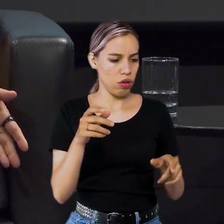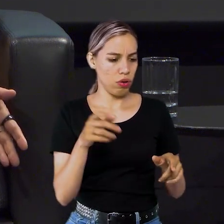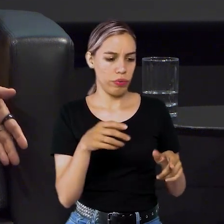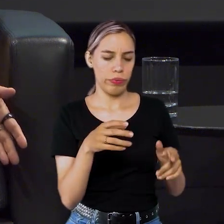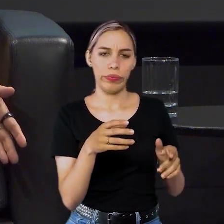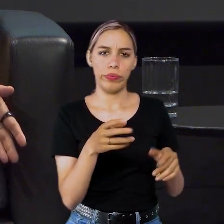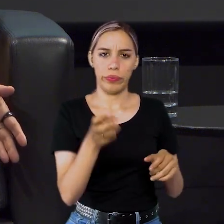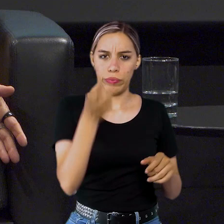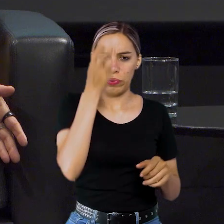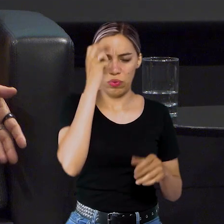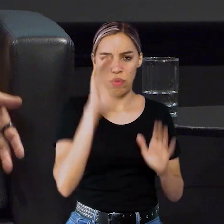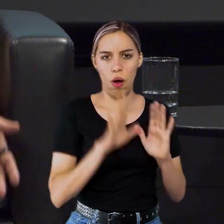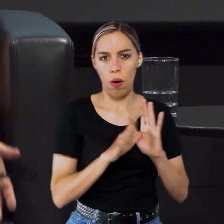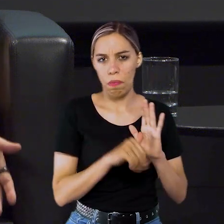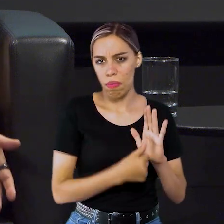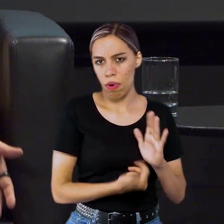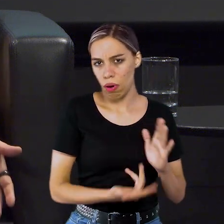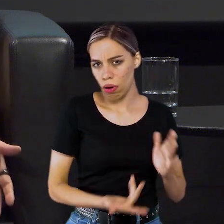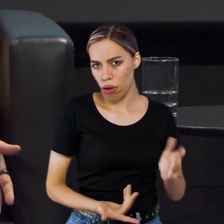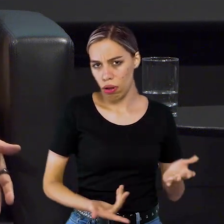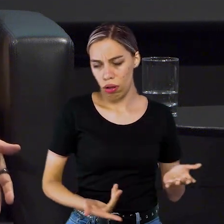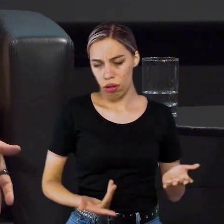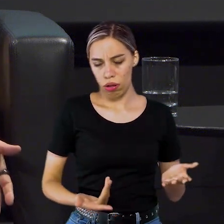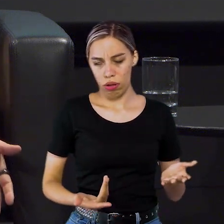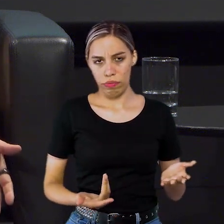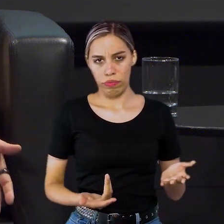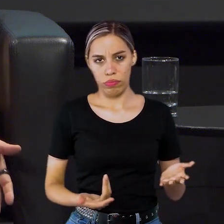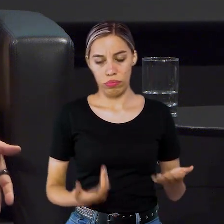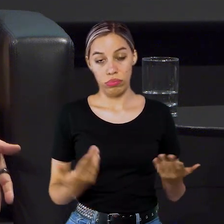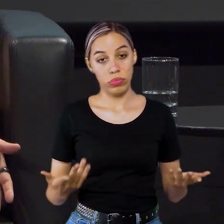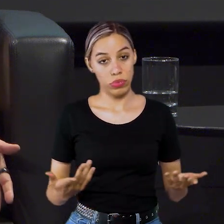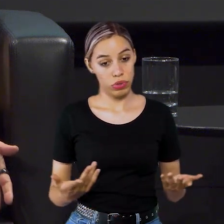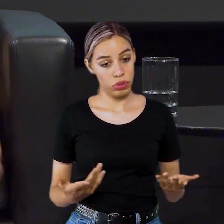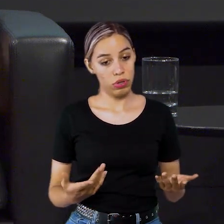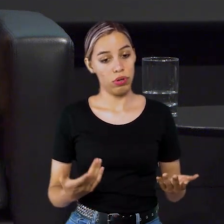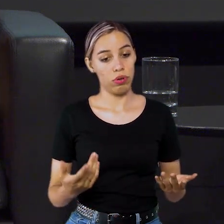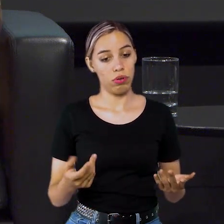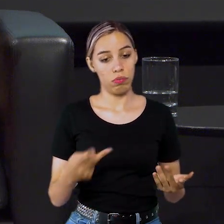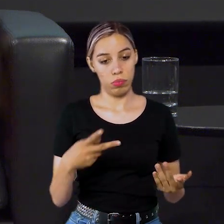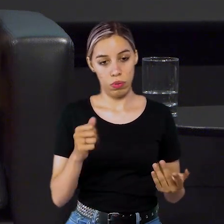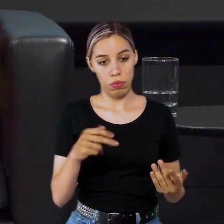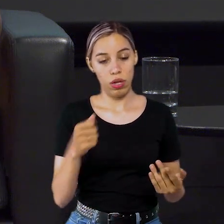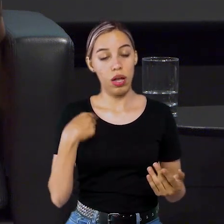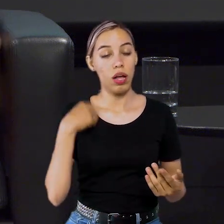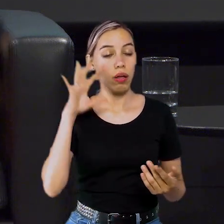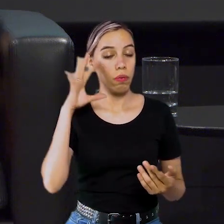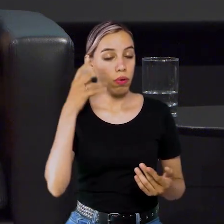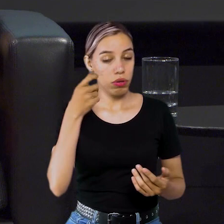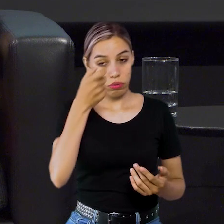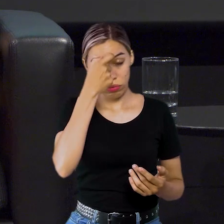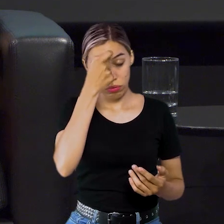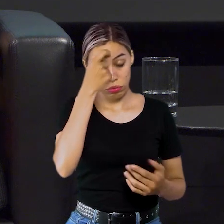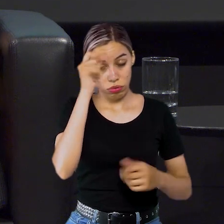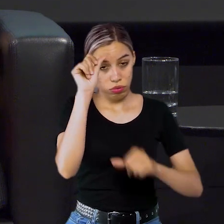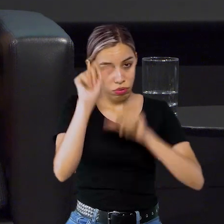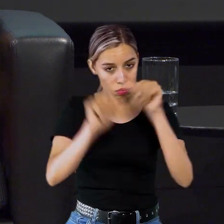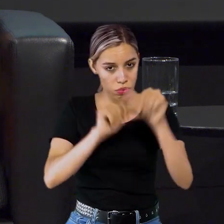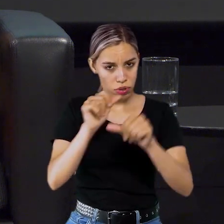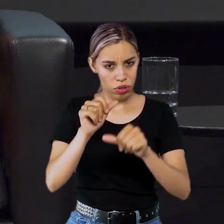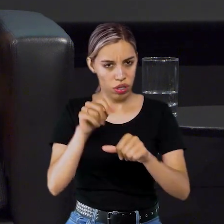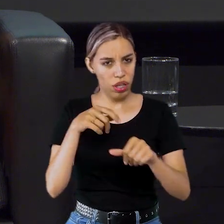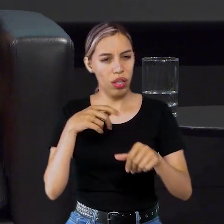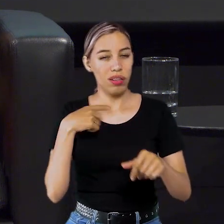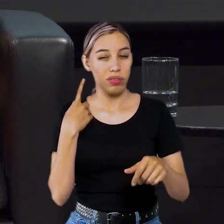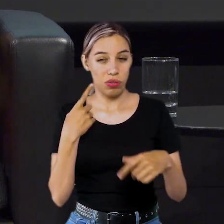própria bandeira. Então, papai, eu acho que para curar essa mutação de consciência, a gente vai ter que rezar muito. Não